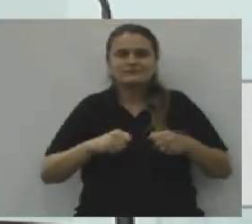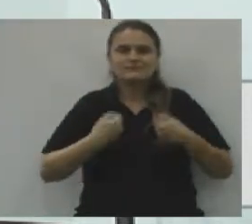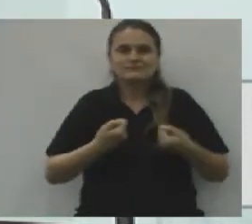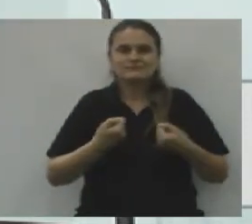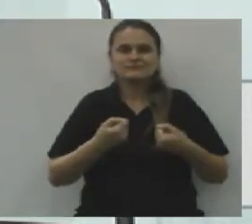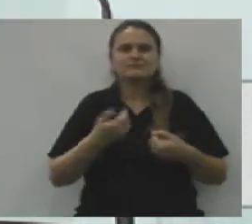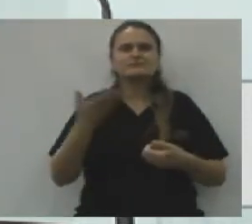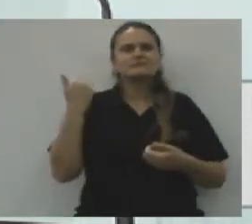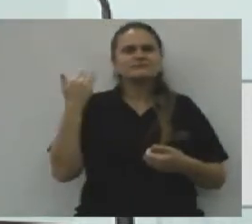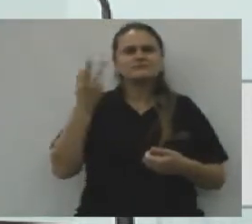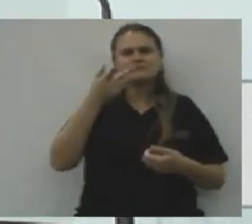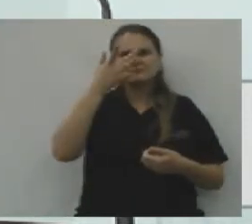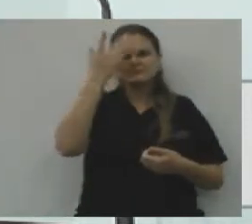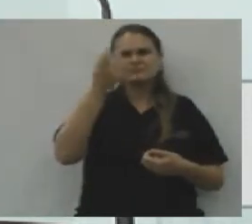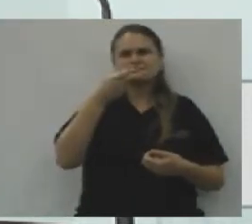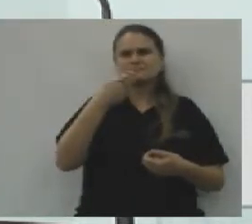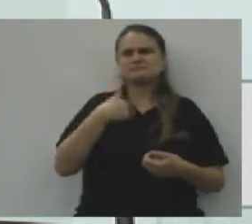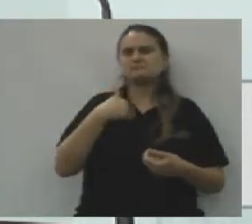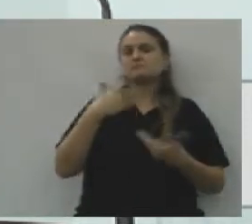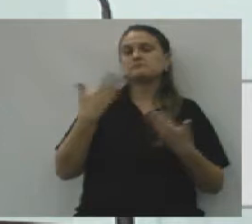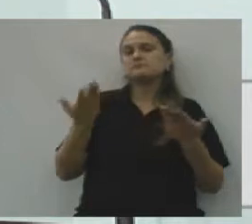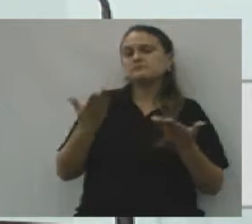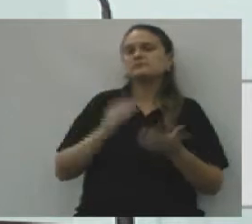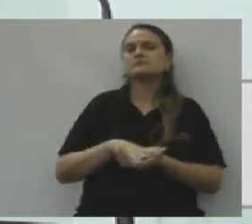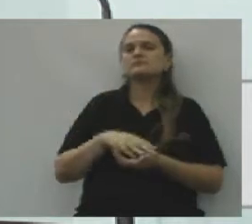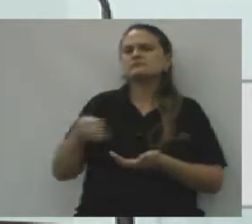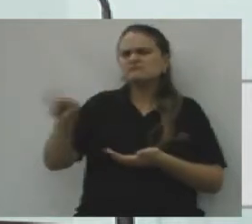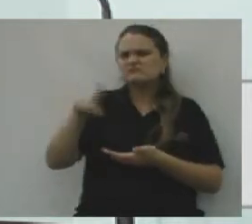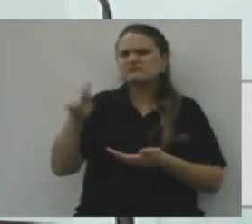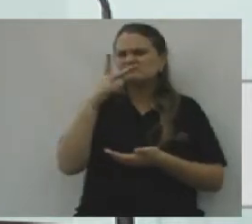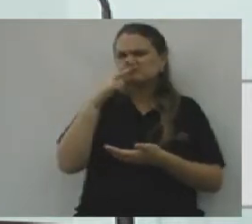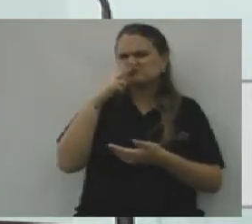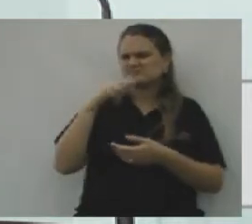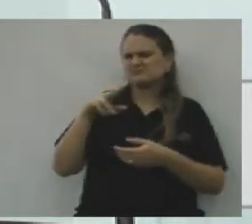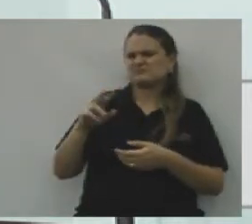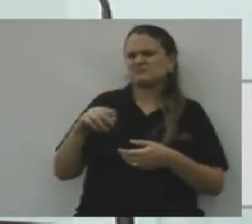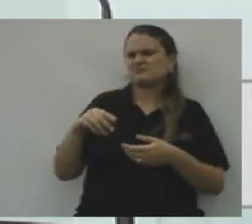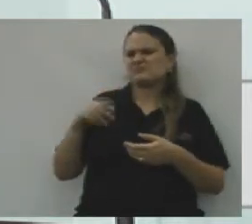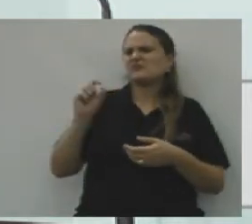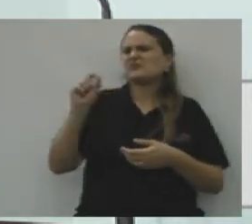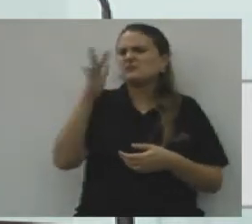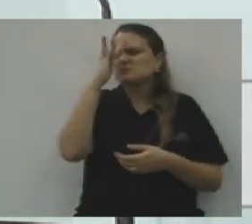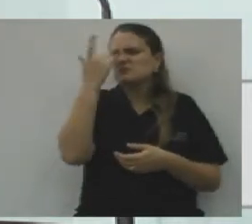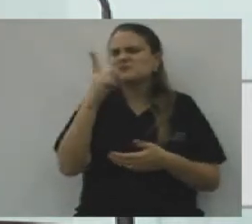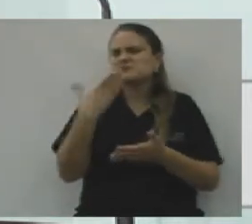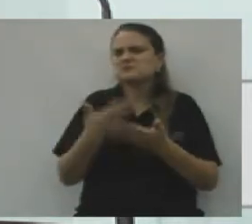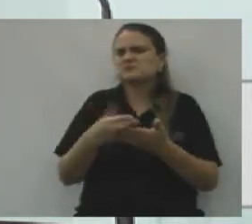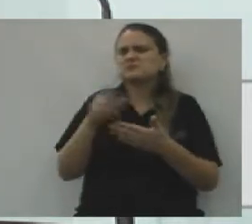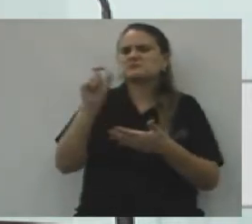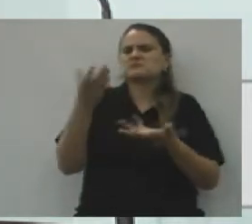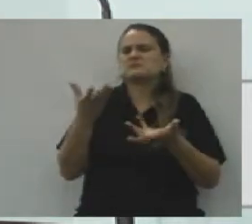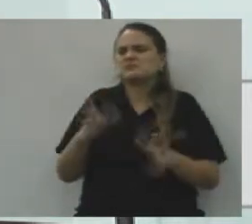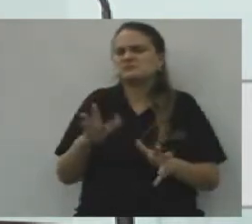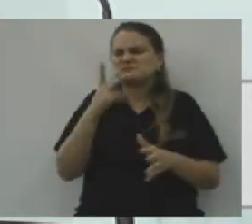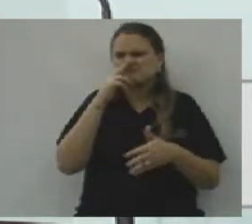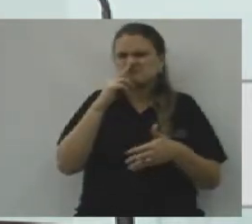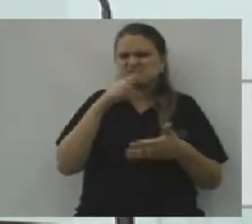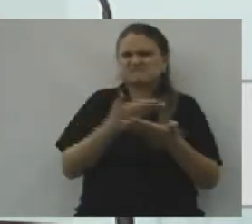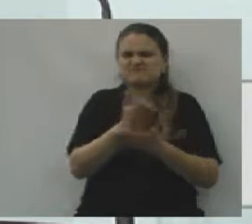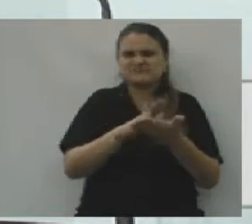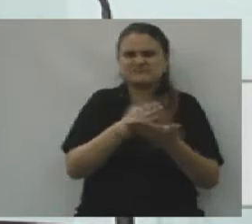alguém disse: olha, vocês estão dando muito valor para quem não produz, não rende, quem está aí incomodando